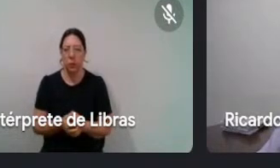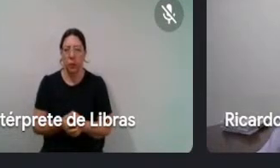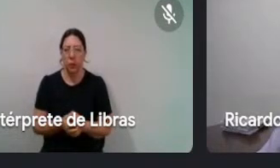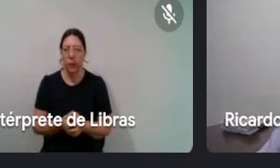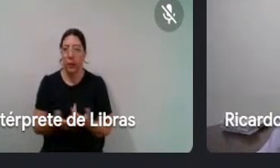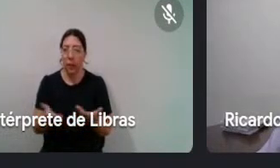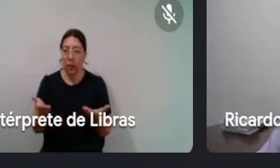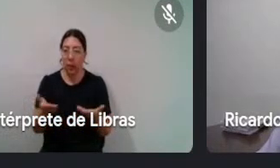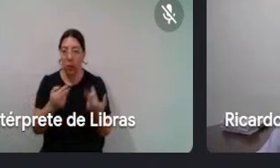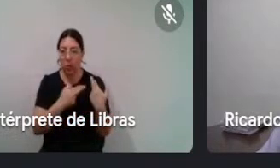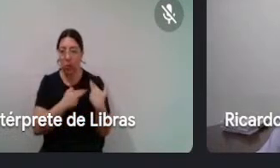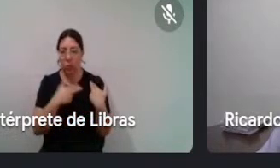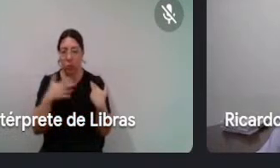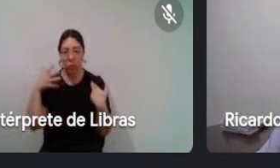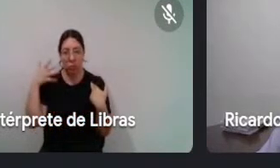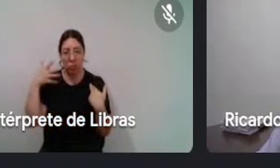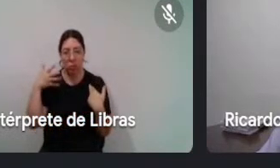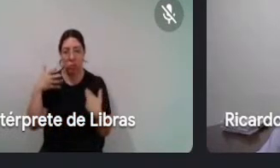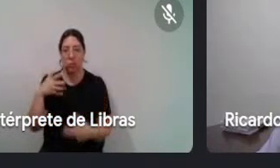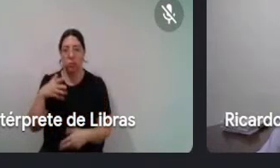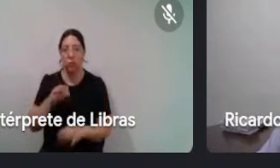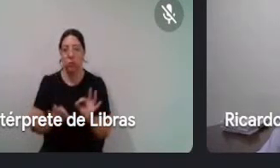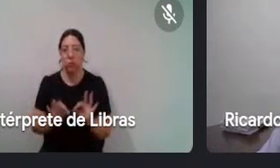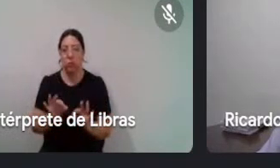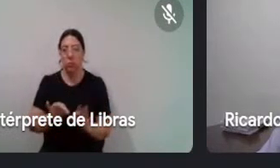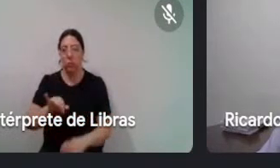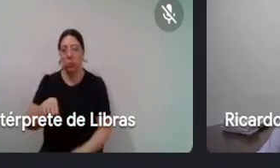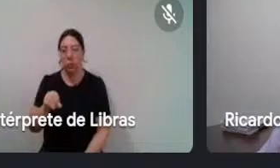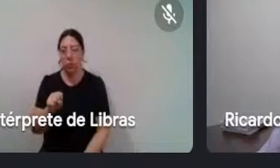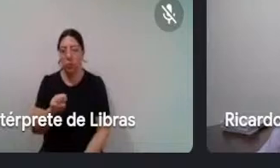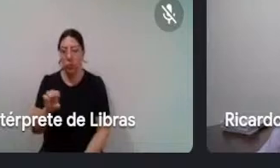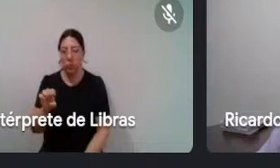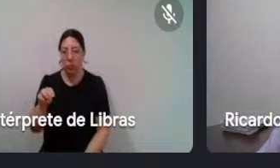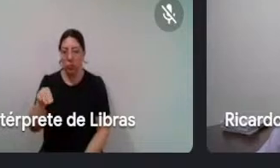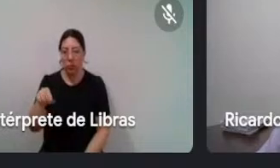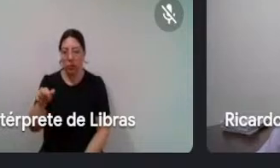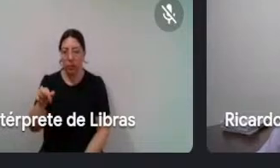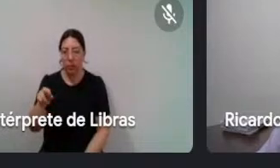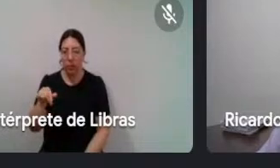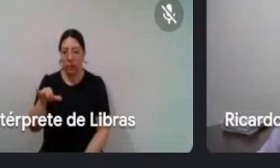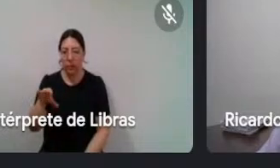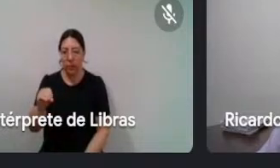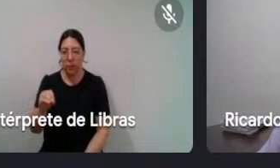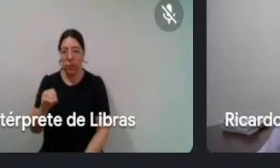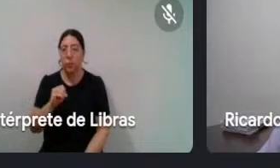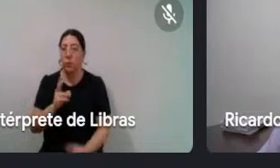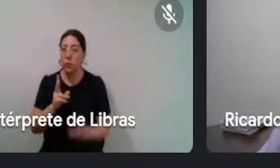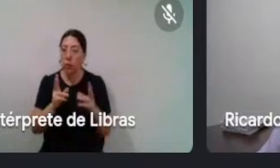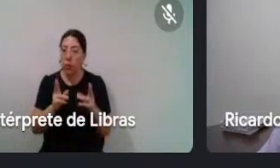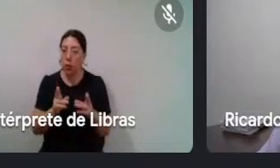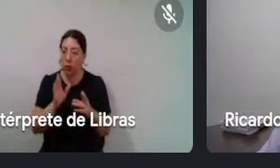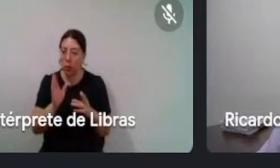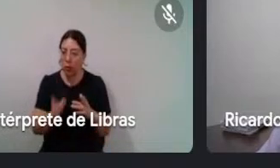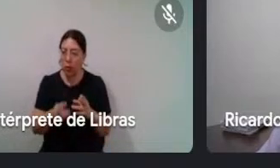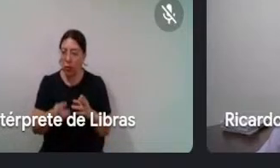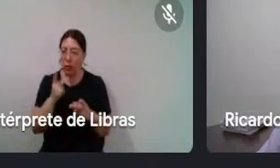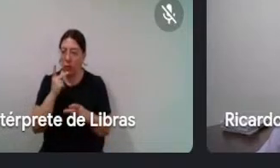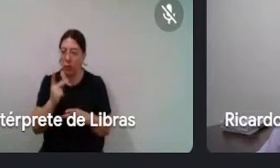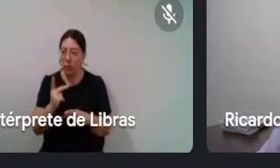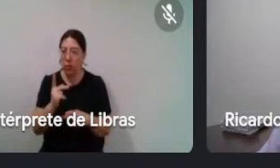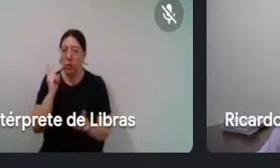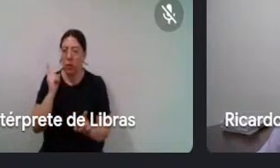Silva. Agradeço, senhor presidente. Senhor presidente, como foi dito, né? Foram identificadas